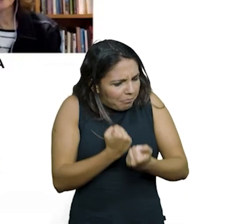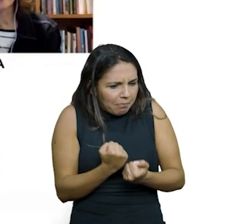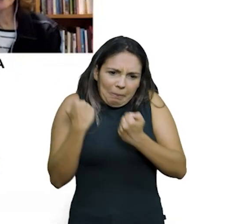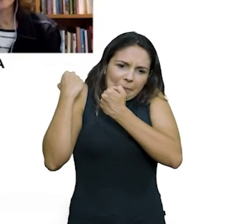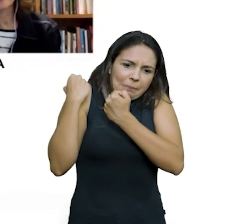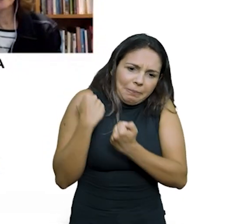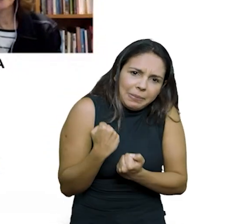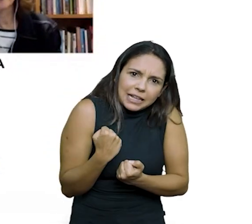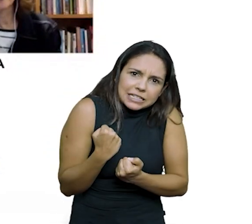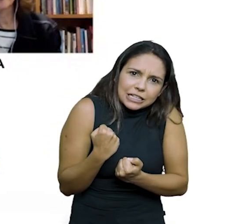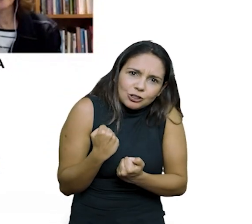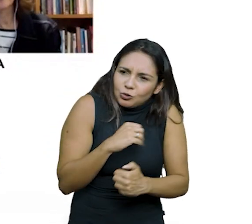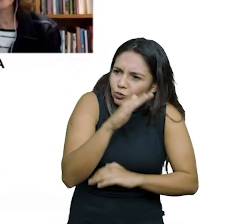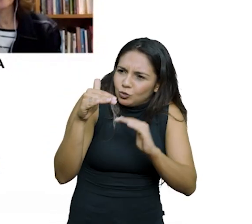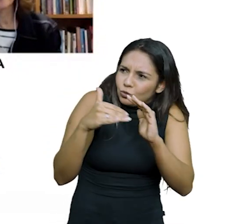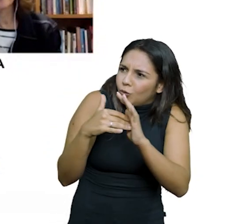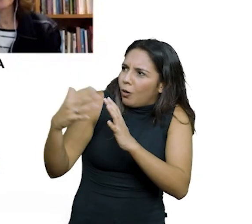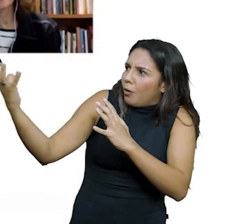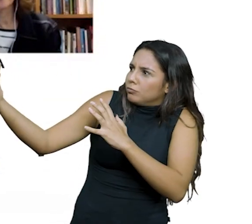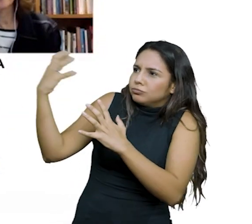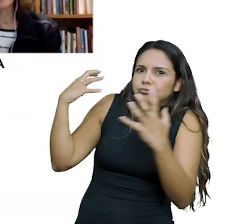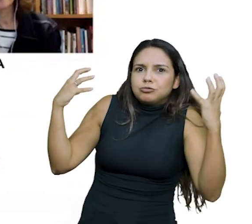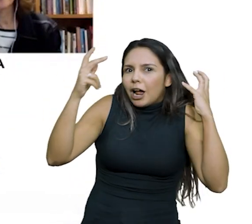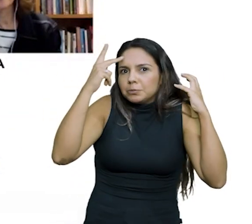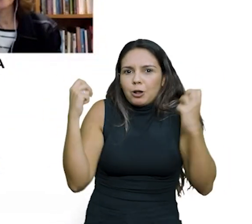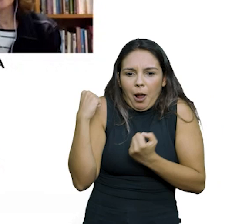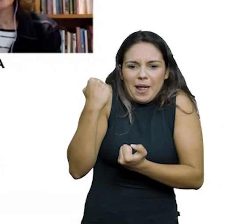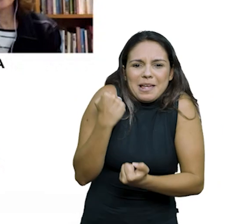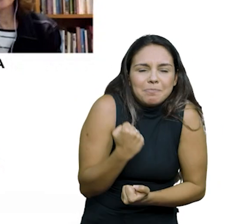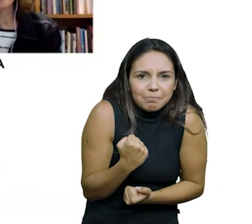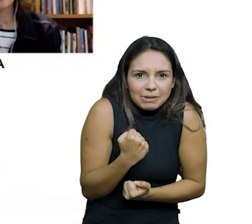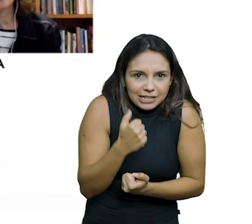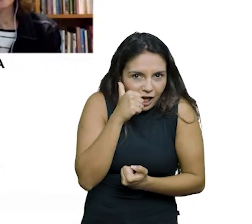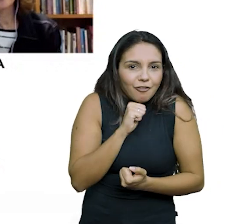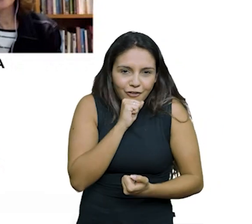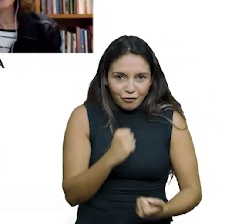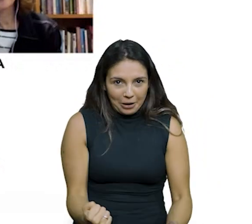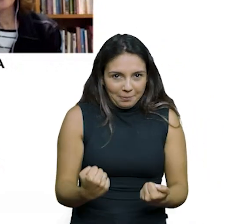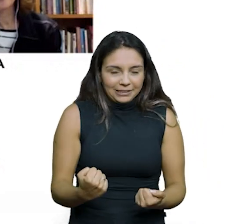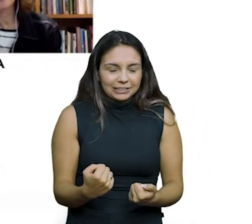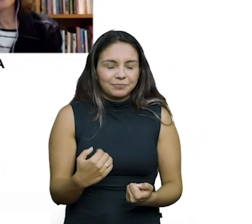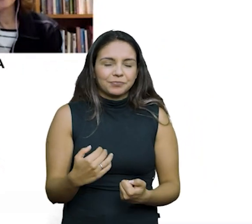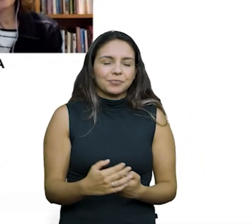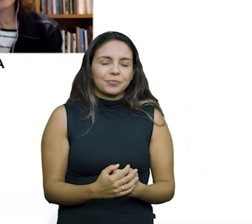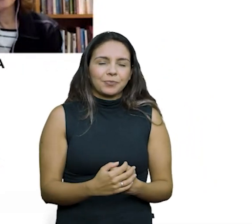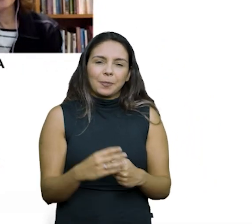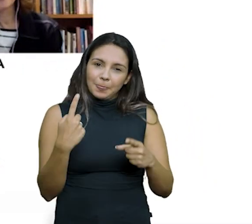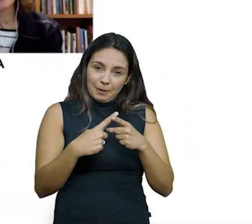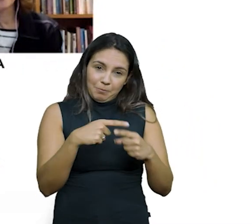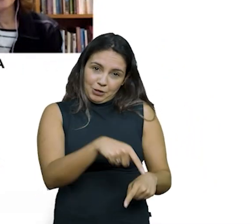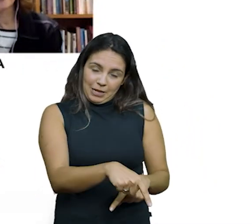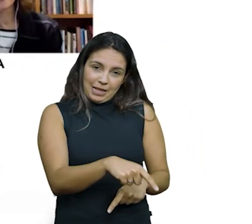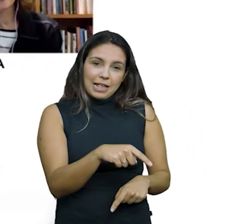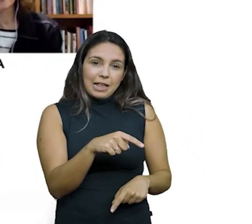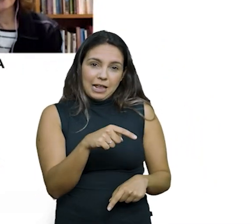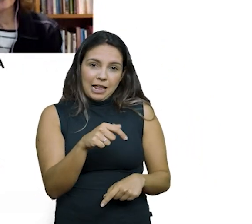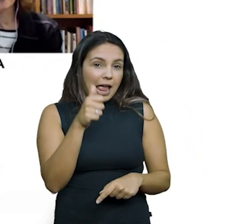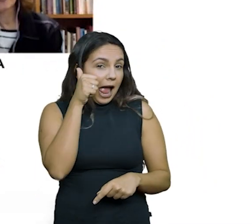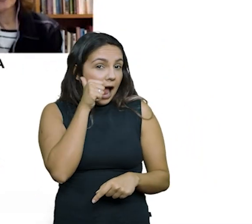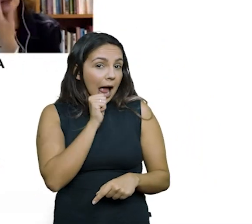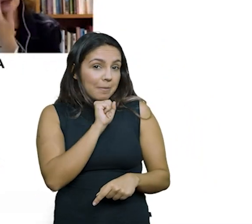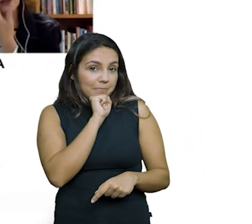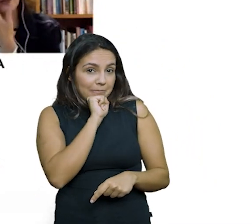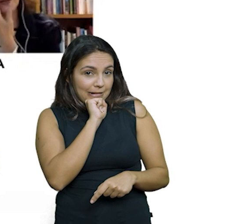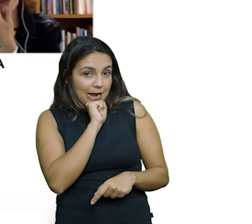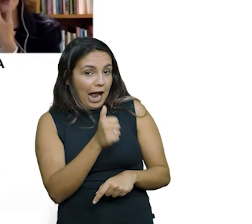de certa forma, todo mundo que ela carregara. 3. Porque ela era